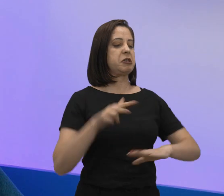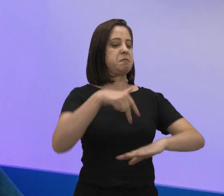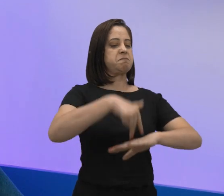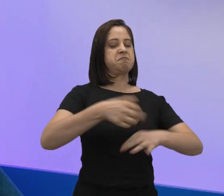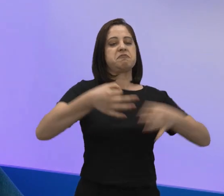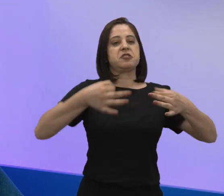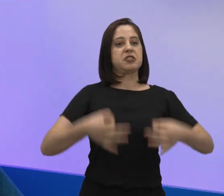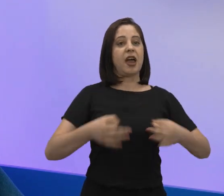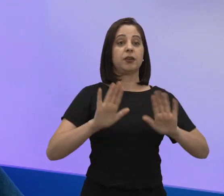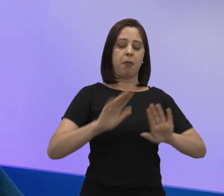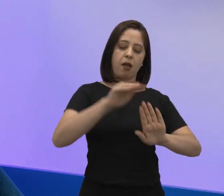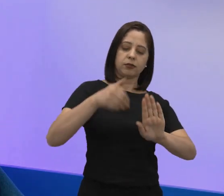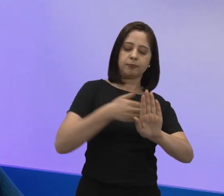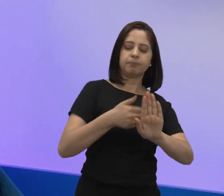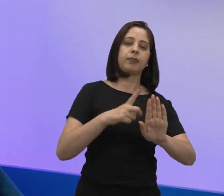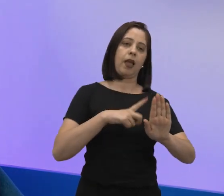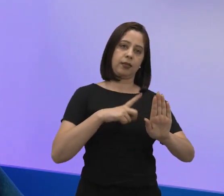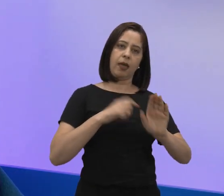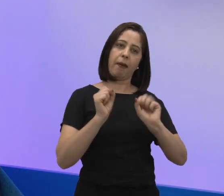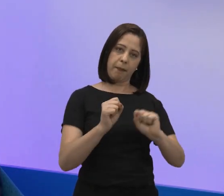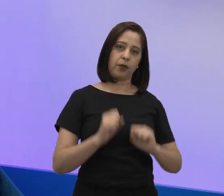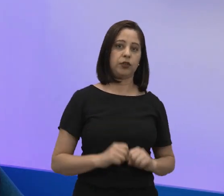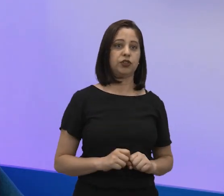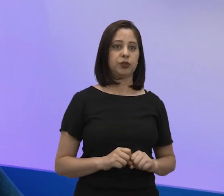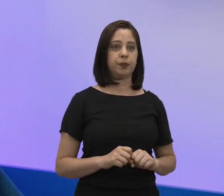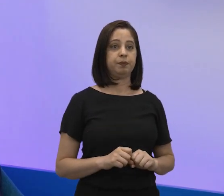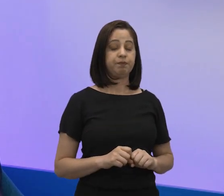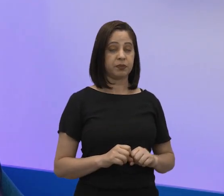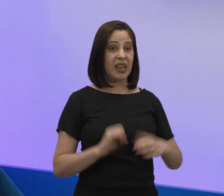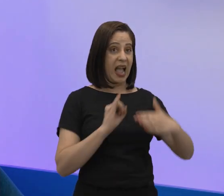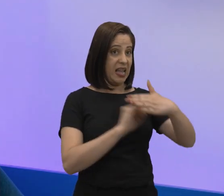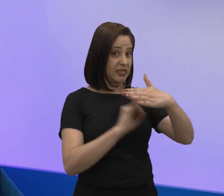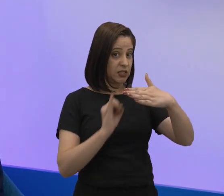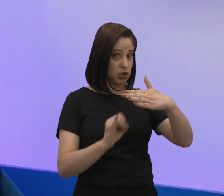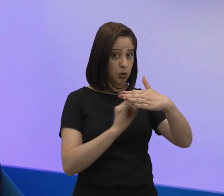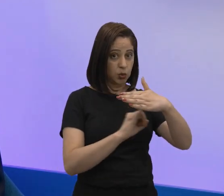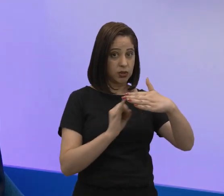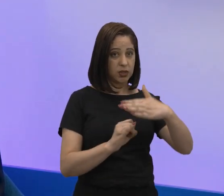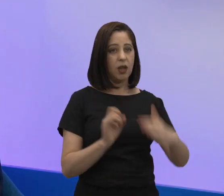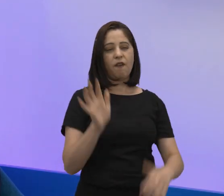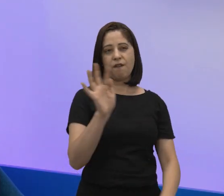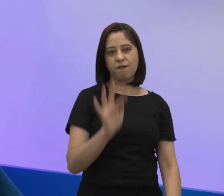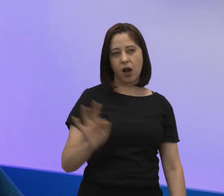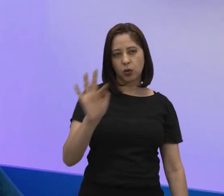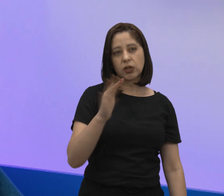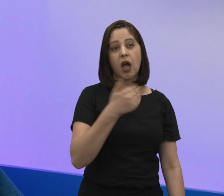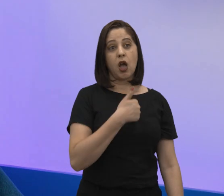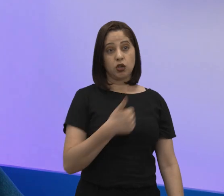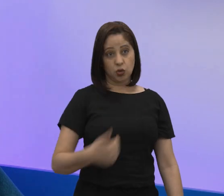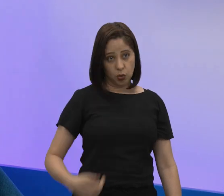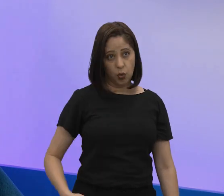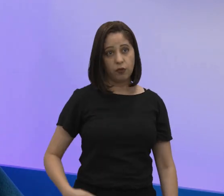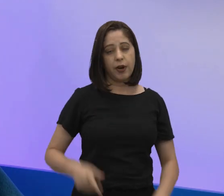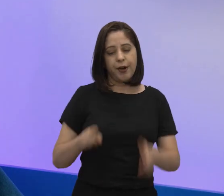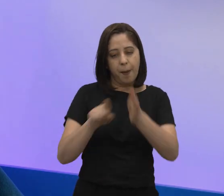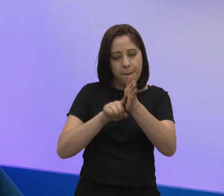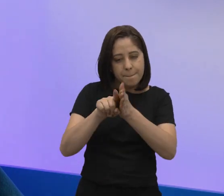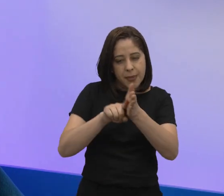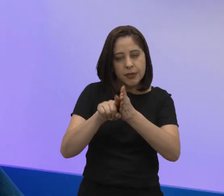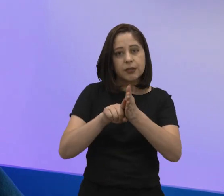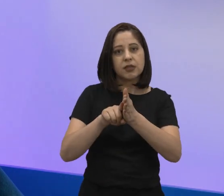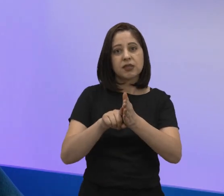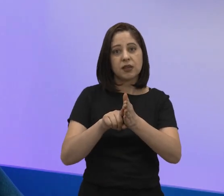comunicação, as instituições, universidades, governos, a Justiça Eleitoral, que é uma fonte muito boa de informação, e o programa